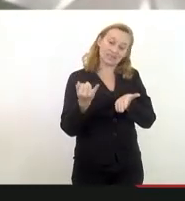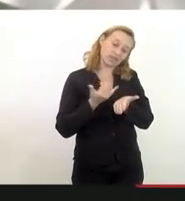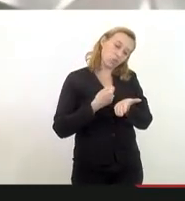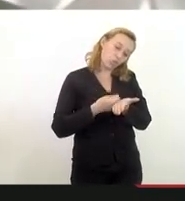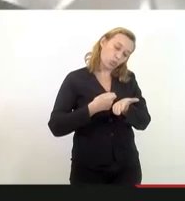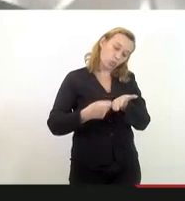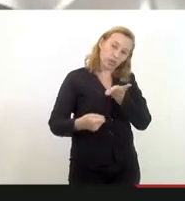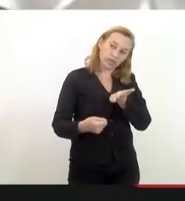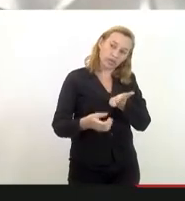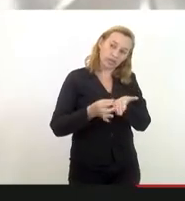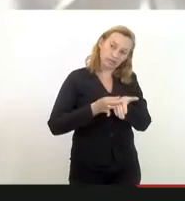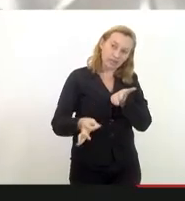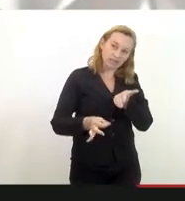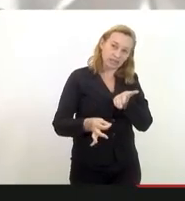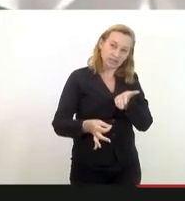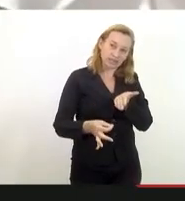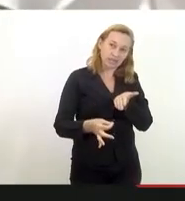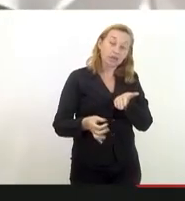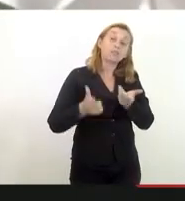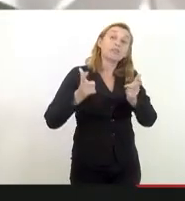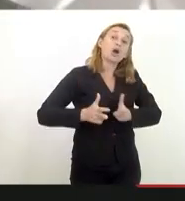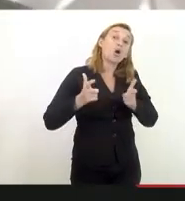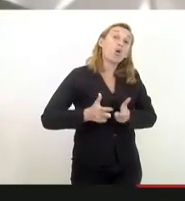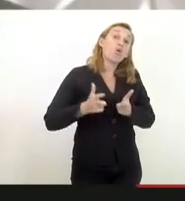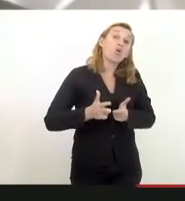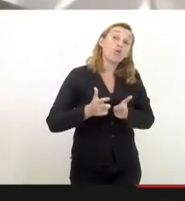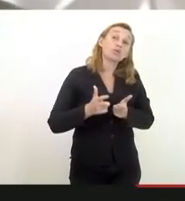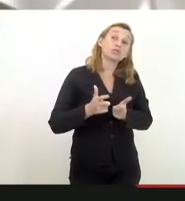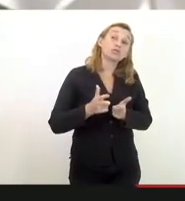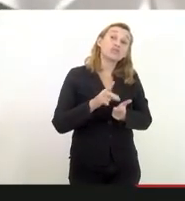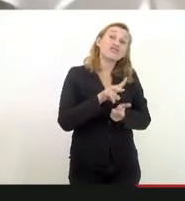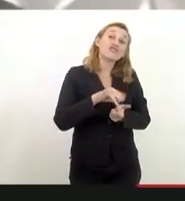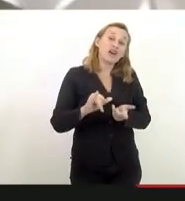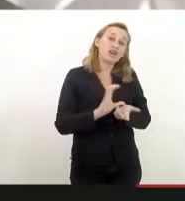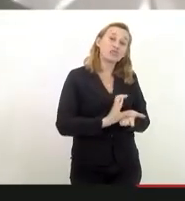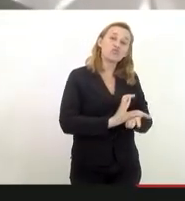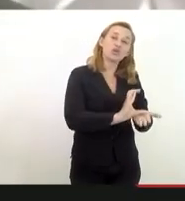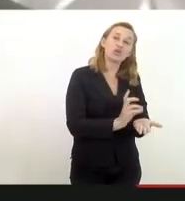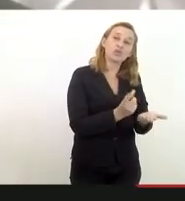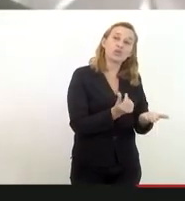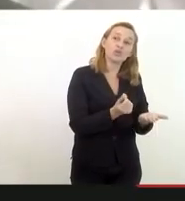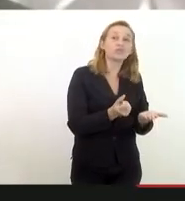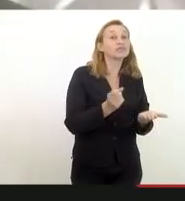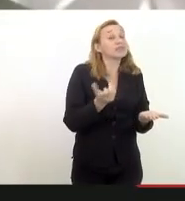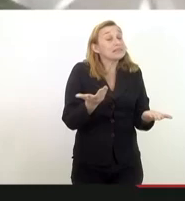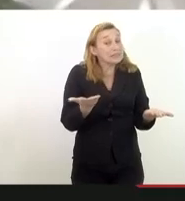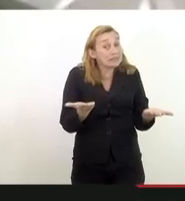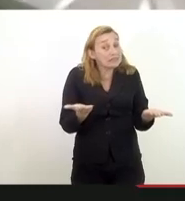que vai decidir para onde é feito o investimento,